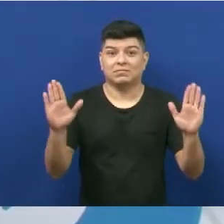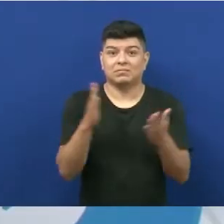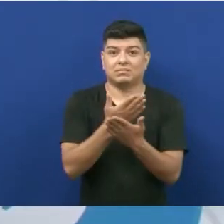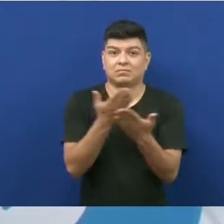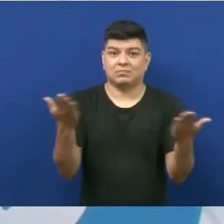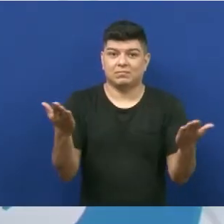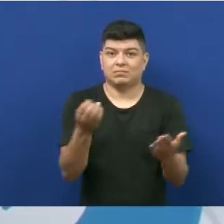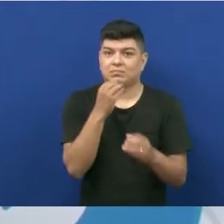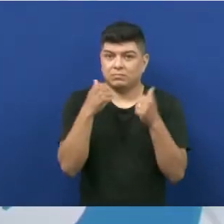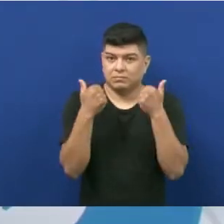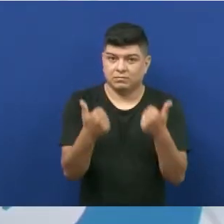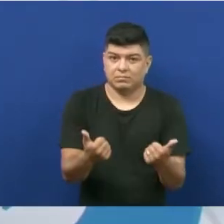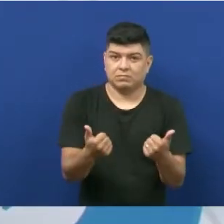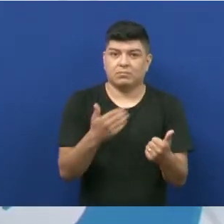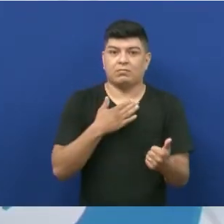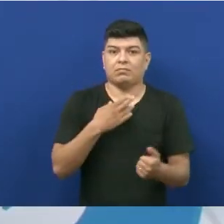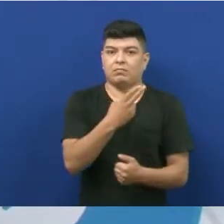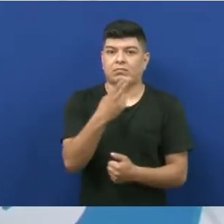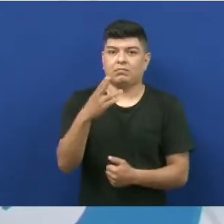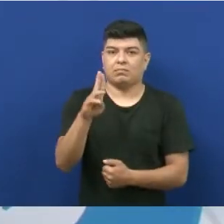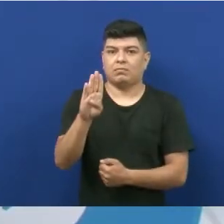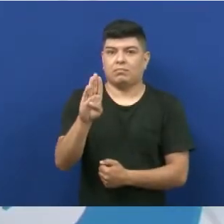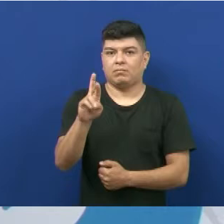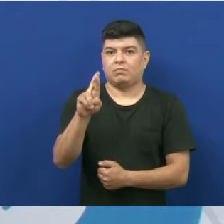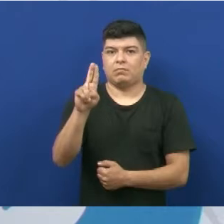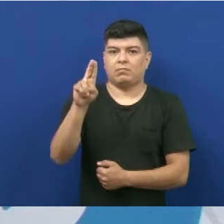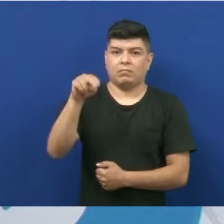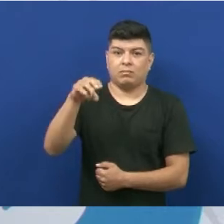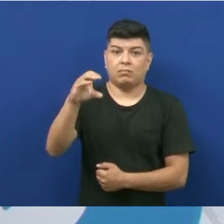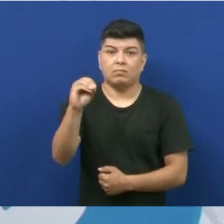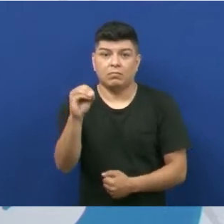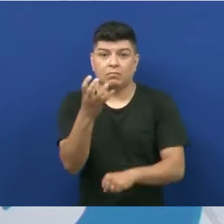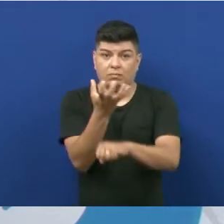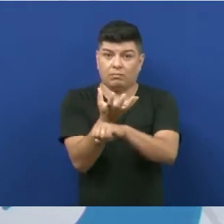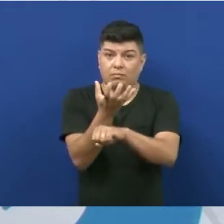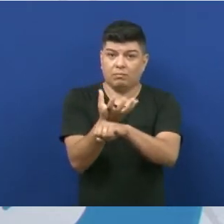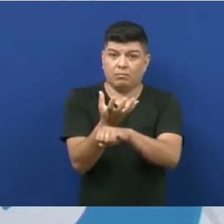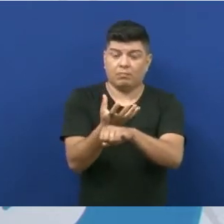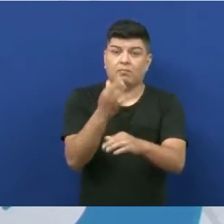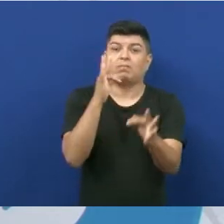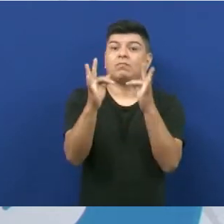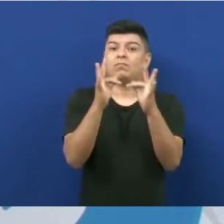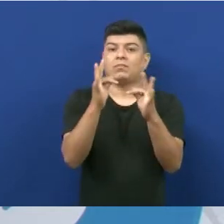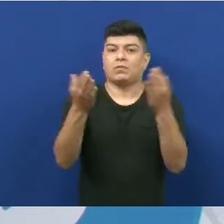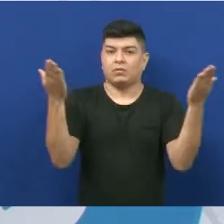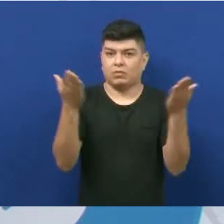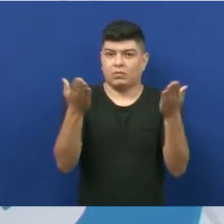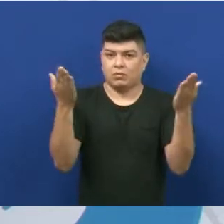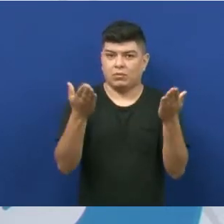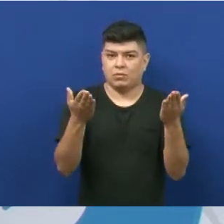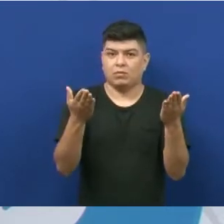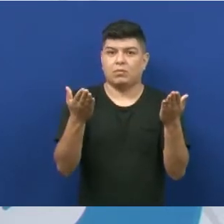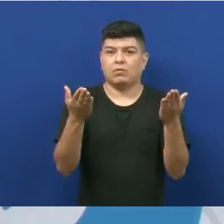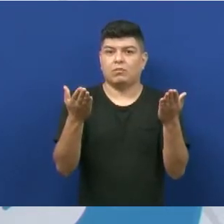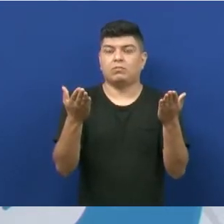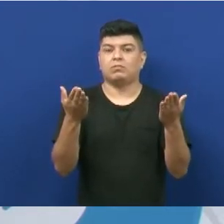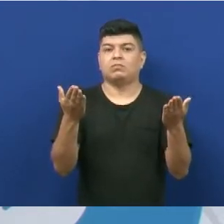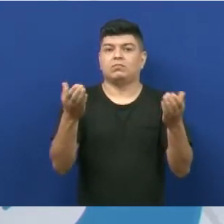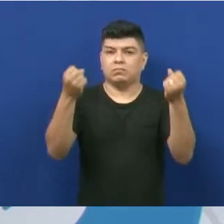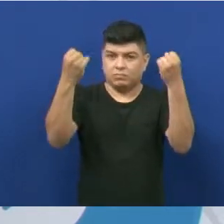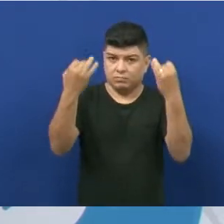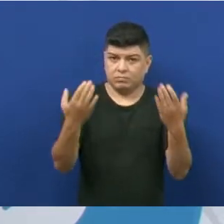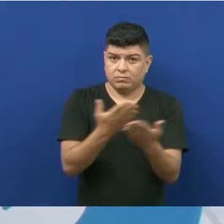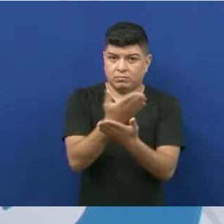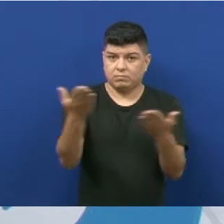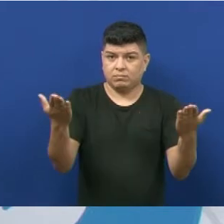Olá pessoal, tudo bem? Meu nome é Bruno, sou professor da disciplina de Física. Hoje eu quero falar com vocês sobre os efeitos da